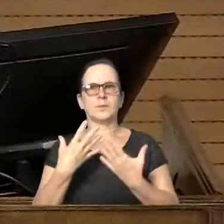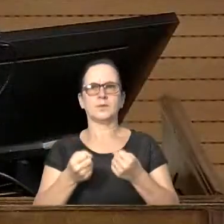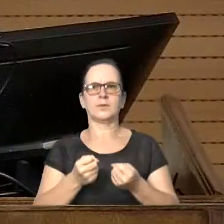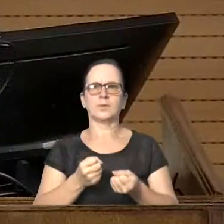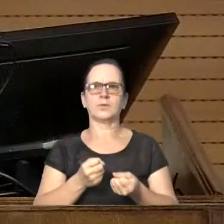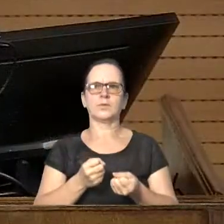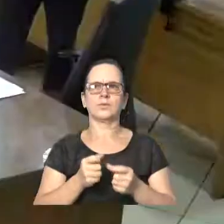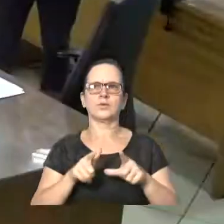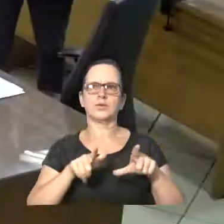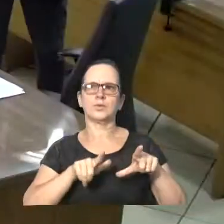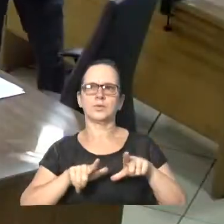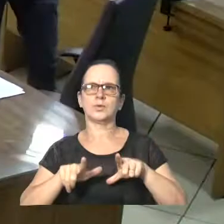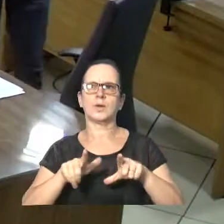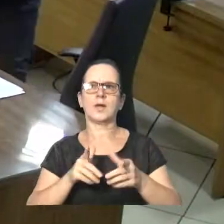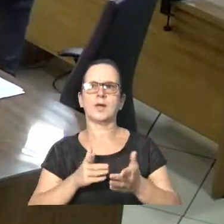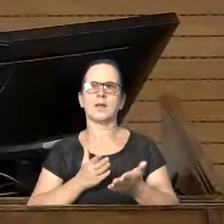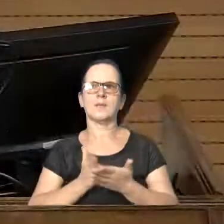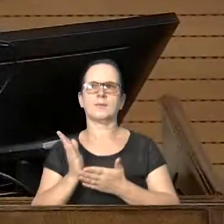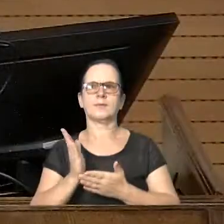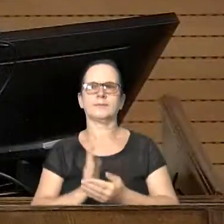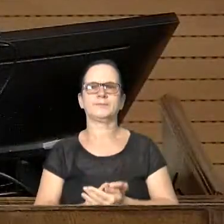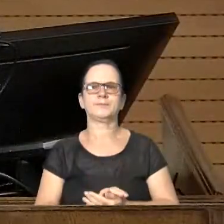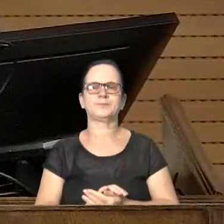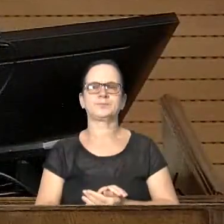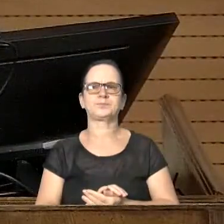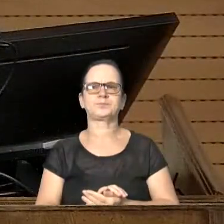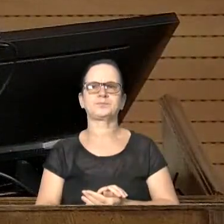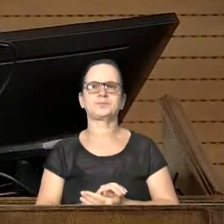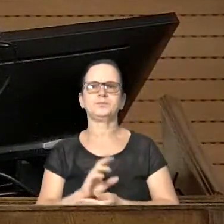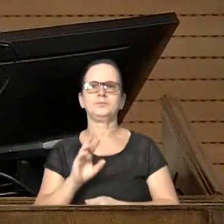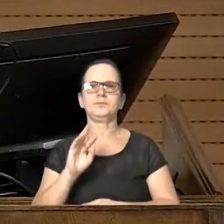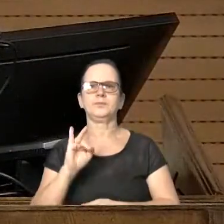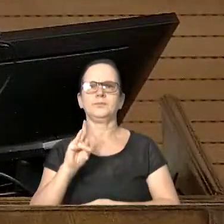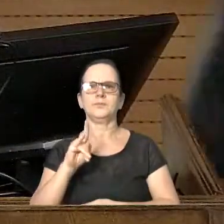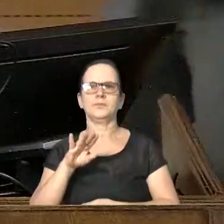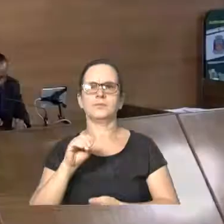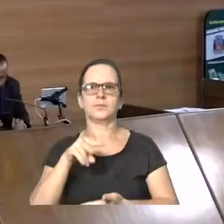para aprovação, permaneçam como se encontram. Aprovado. A palavra, vereador Tinho.